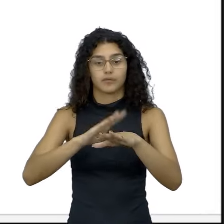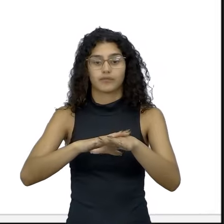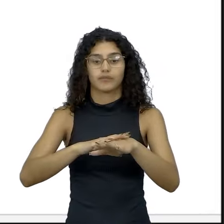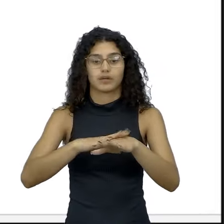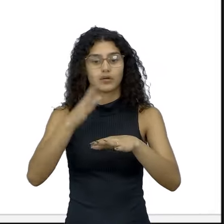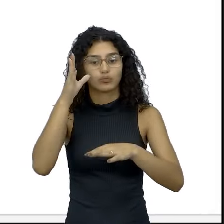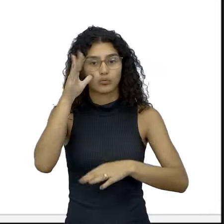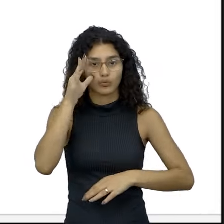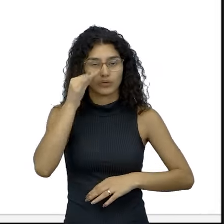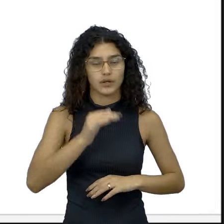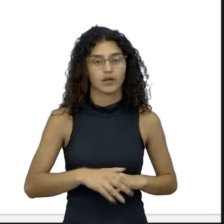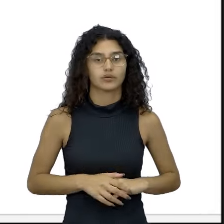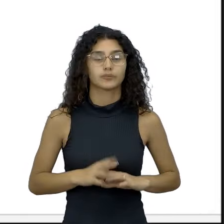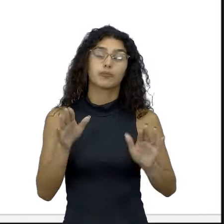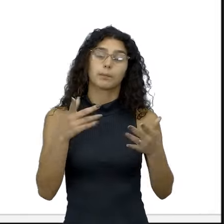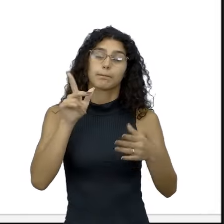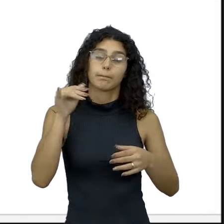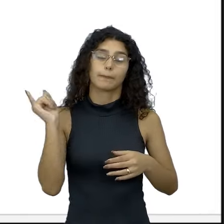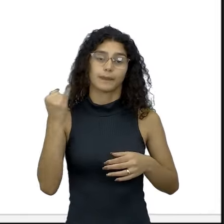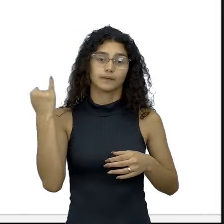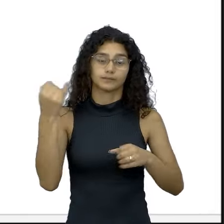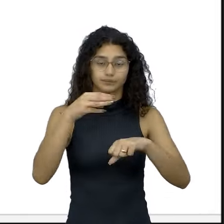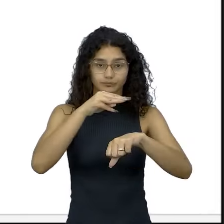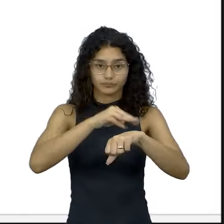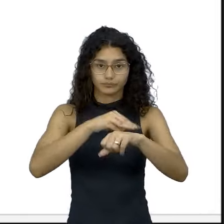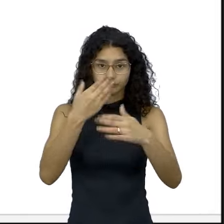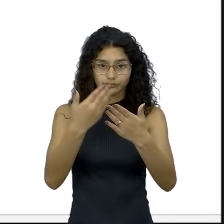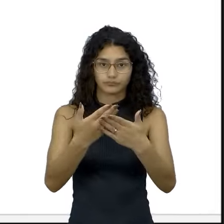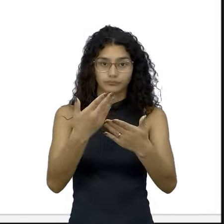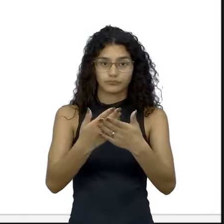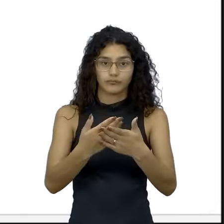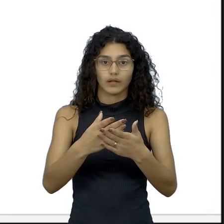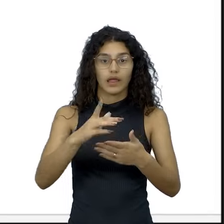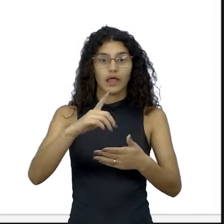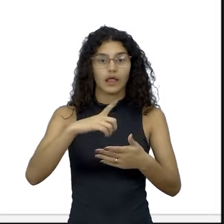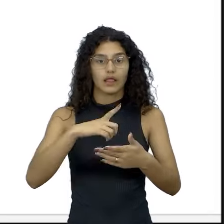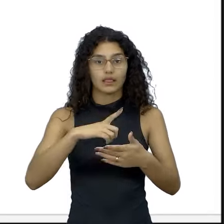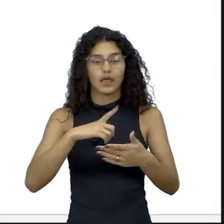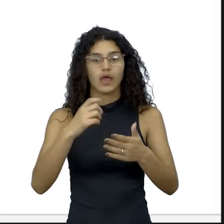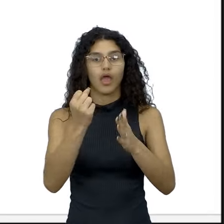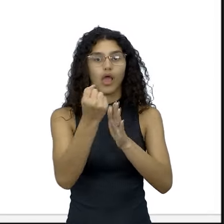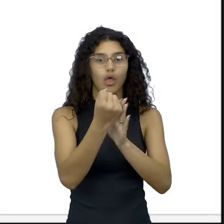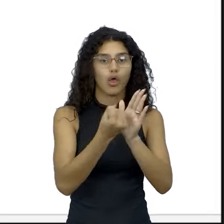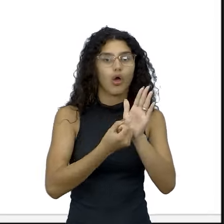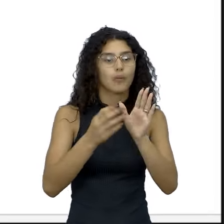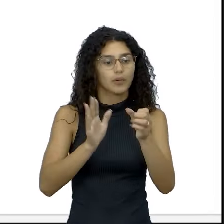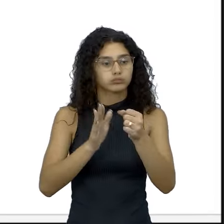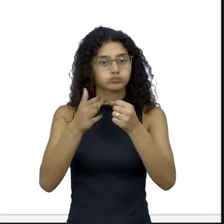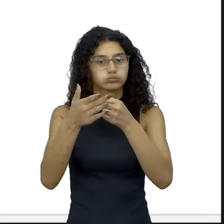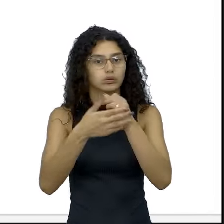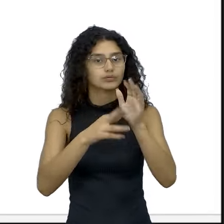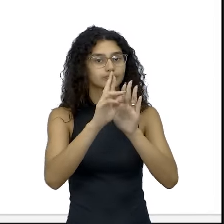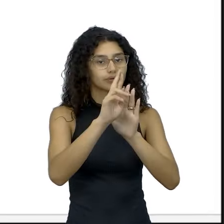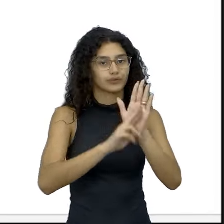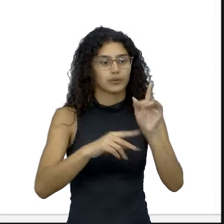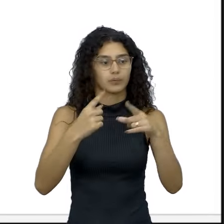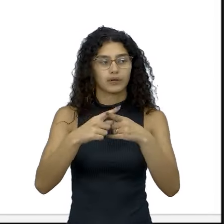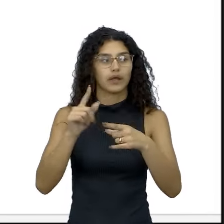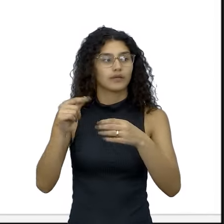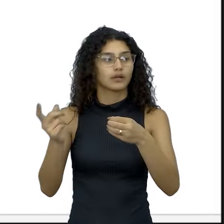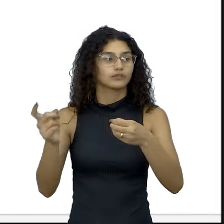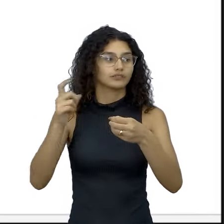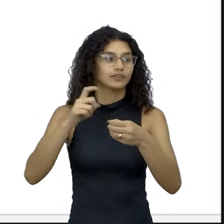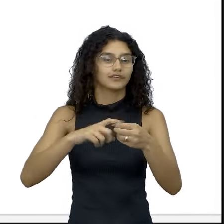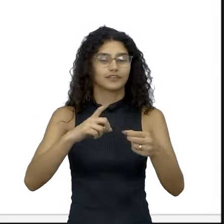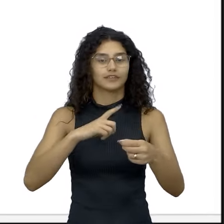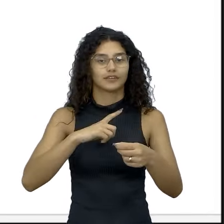verbetes de curiosidade. Então, é importante que nessa aula, né, tomem nota e guardem esses registros, porque eles serão